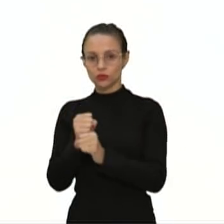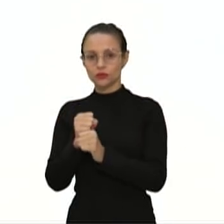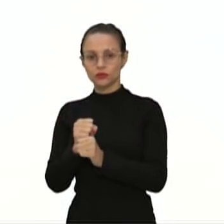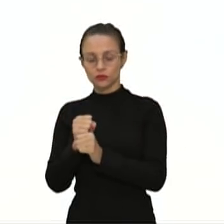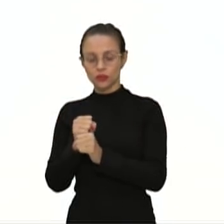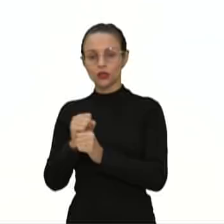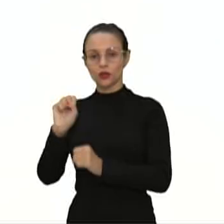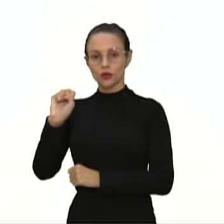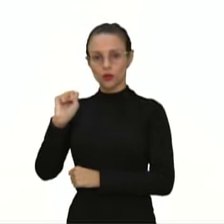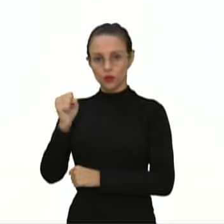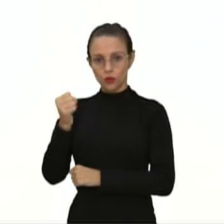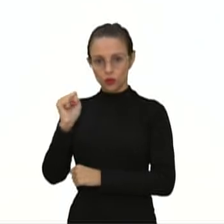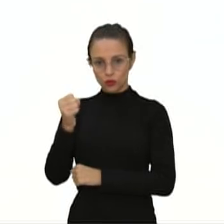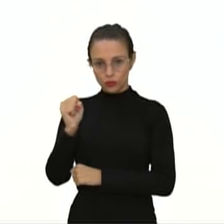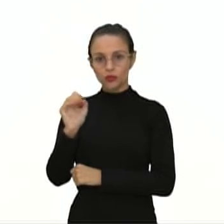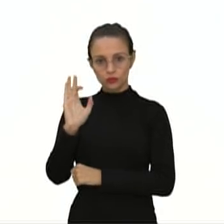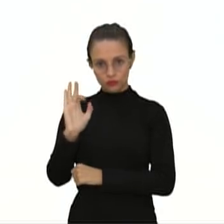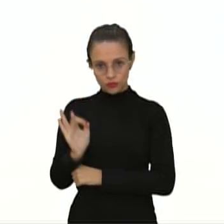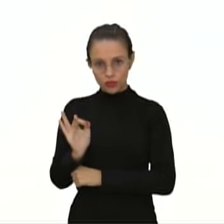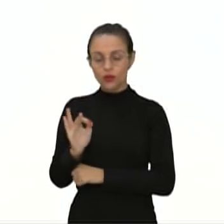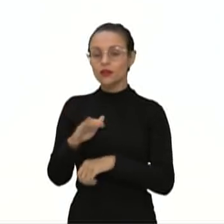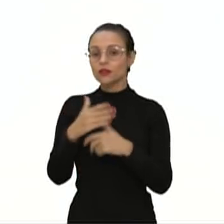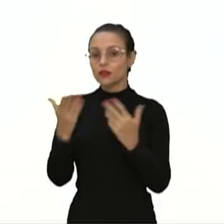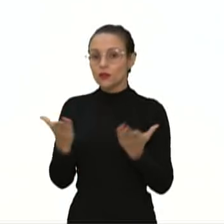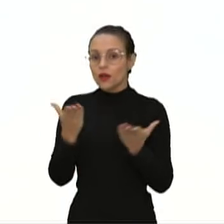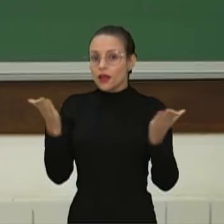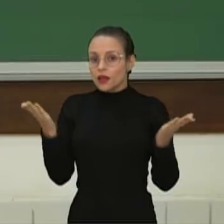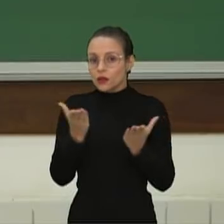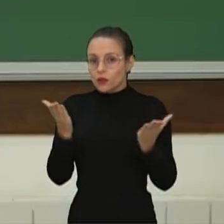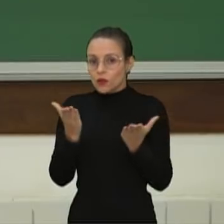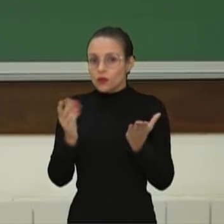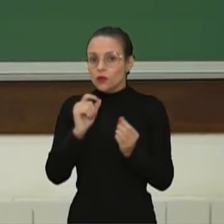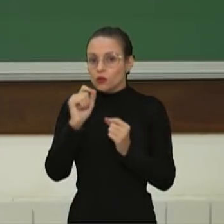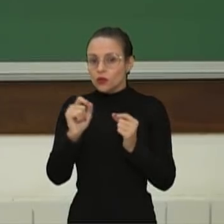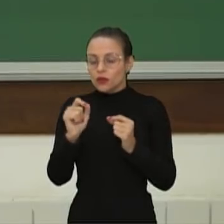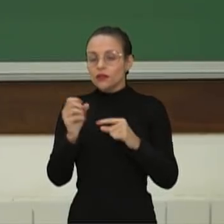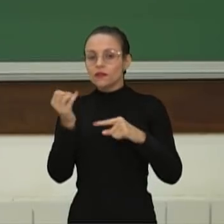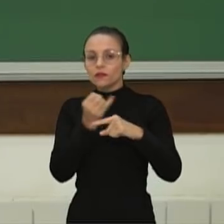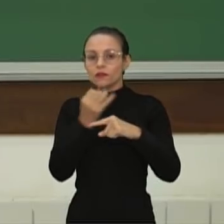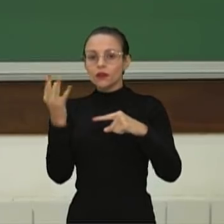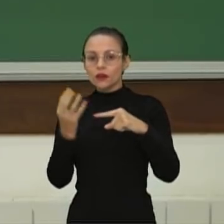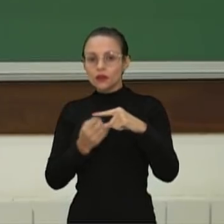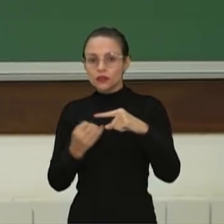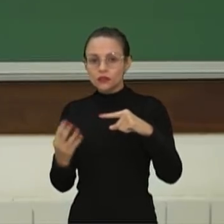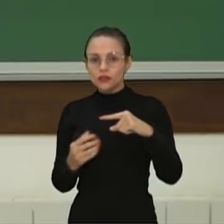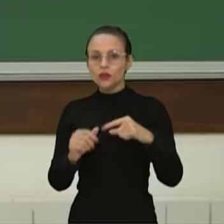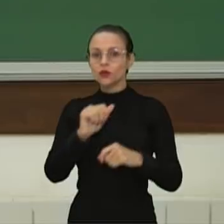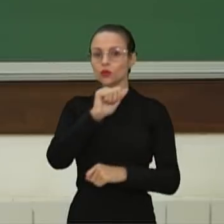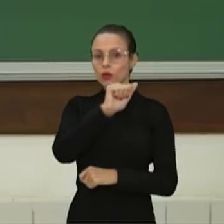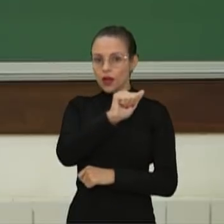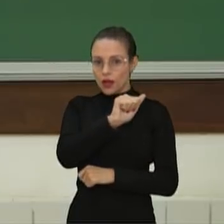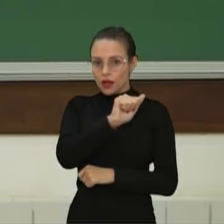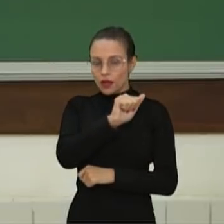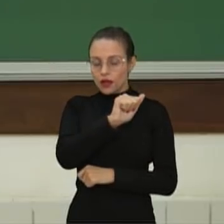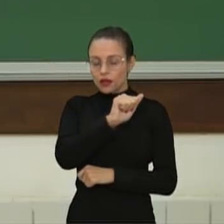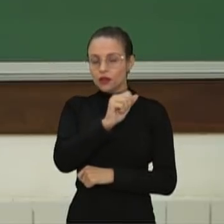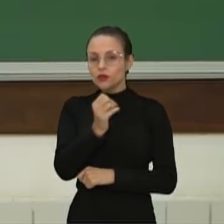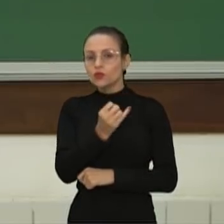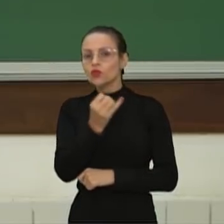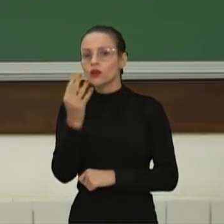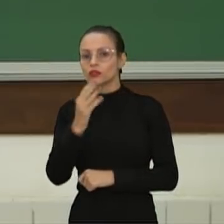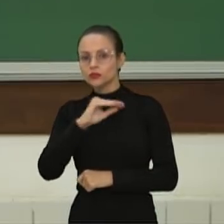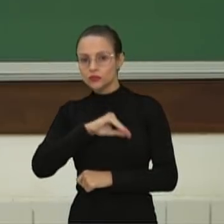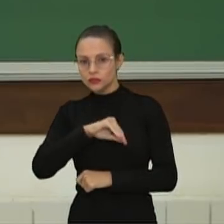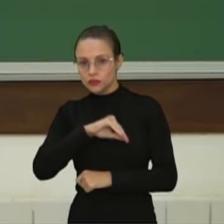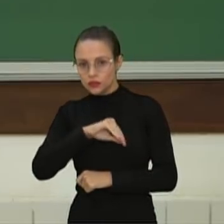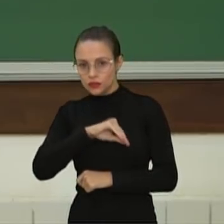quanto? 8.000, certo? E agora nós vamos fazer aquela fração. Funcionário A tem a quantia que